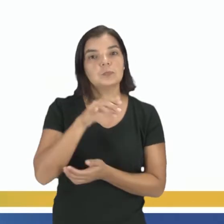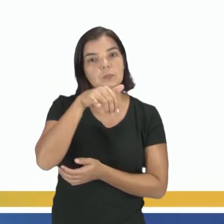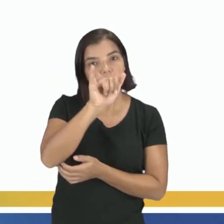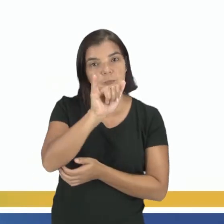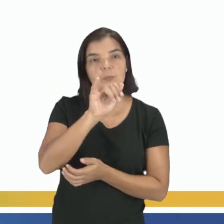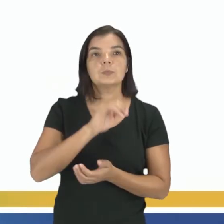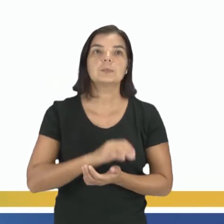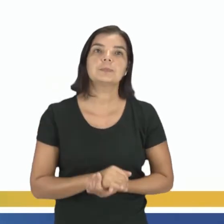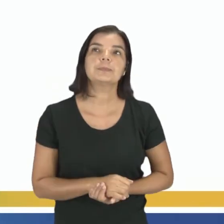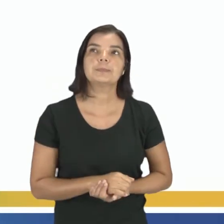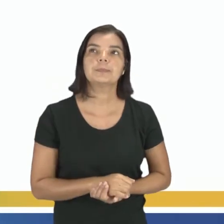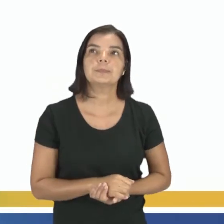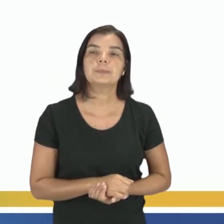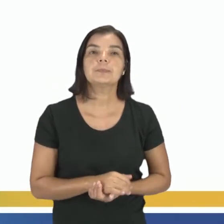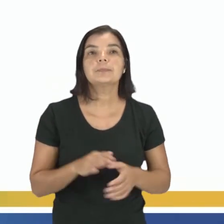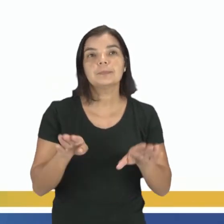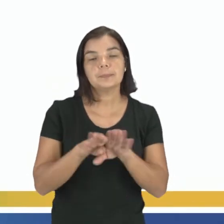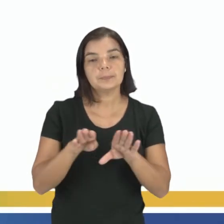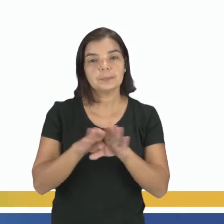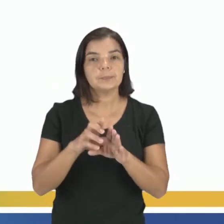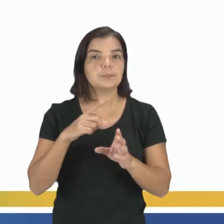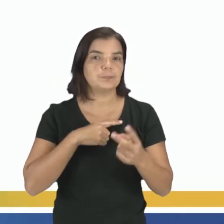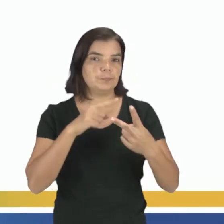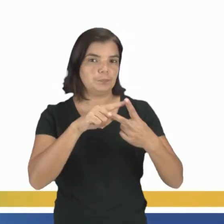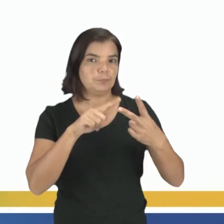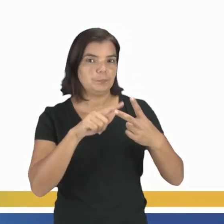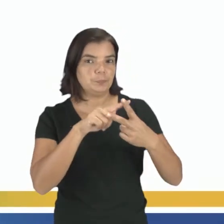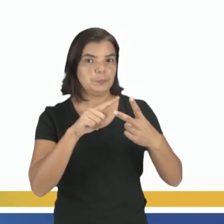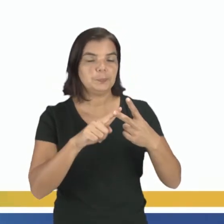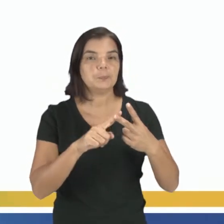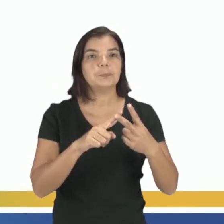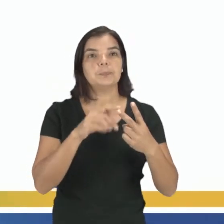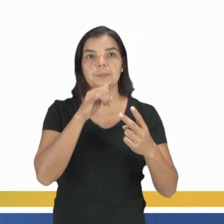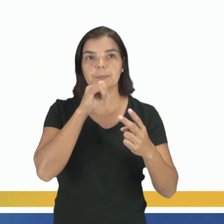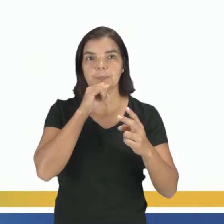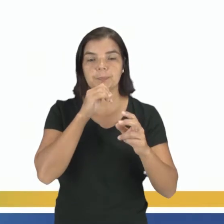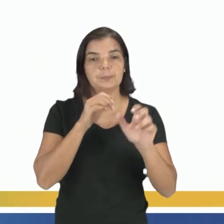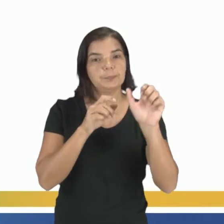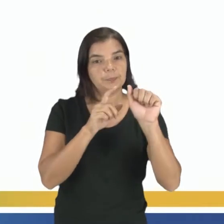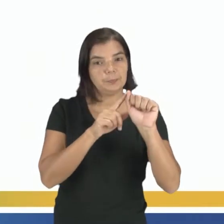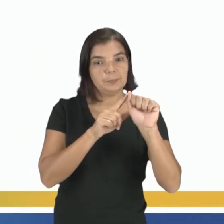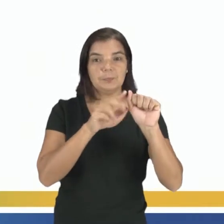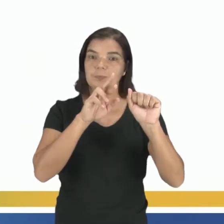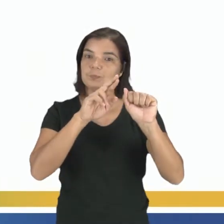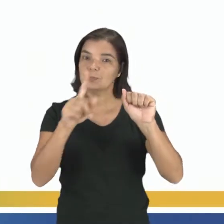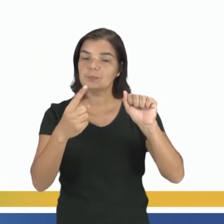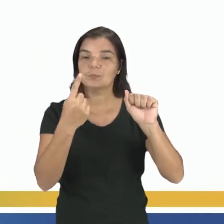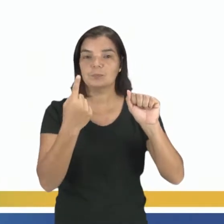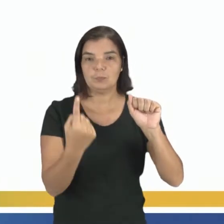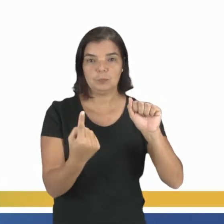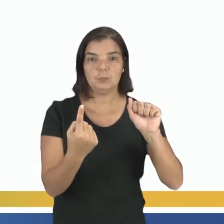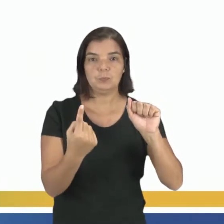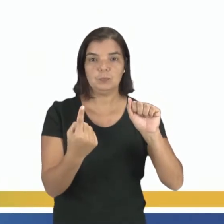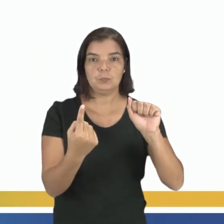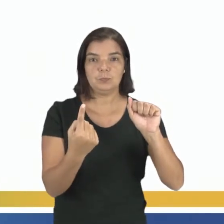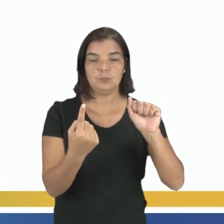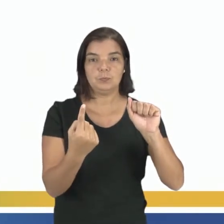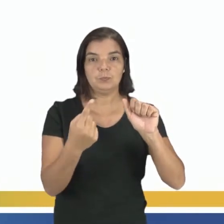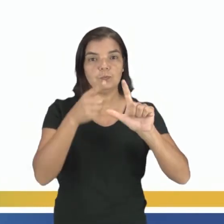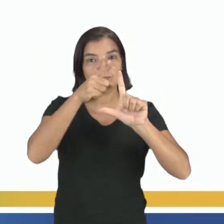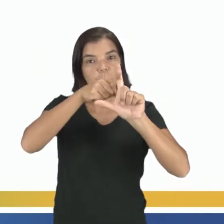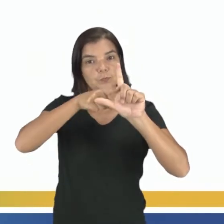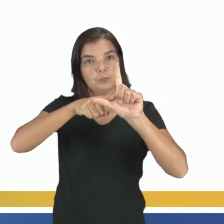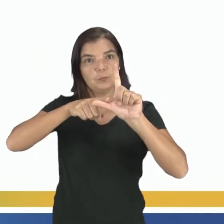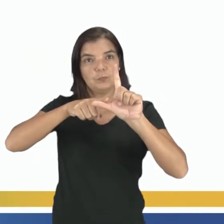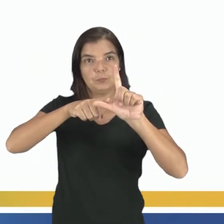y. E nós temos duas situações. Quando A for diferente de 1, o nosso gráfico ele